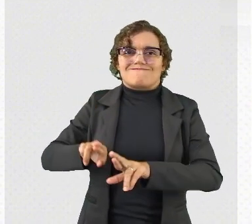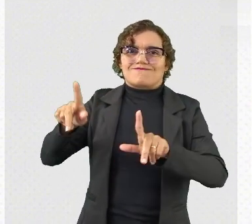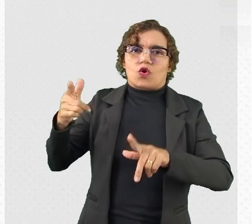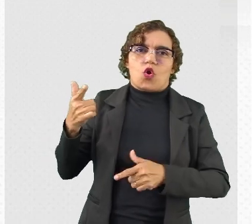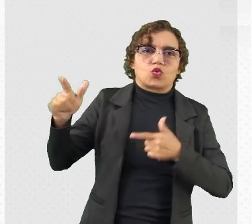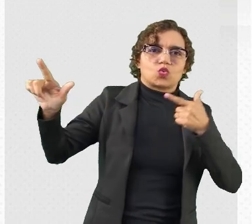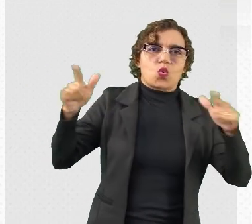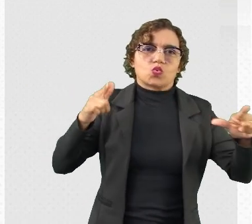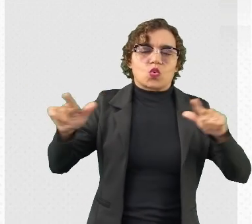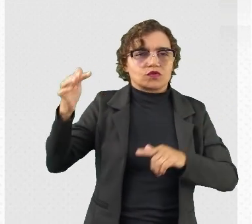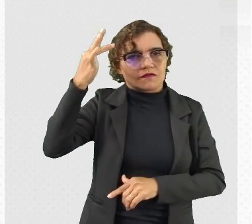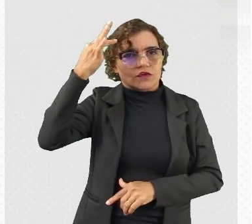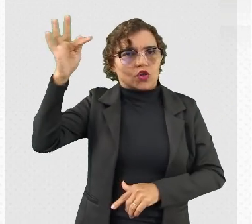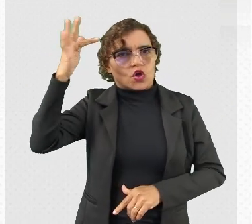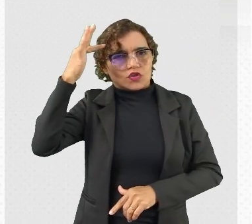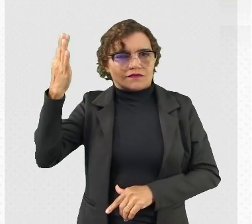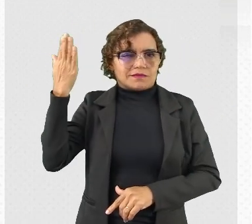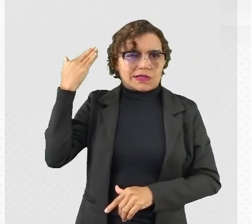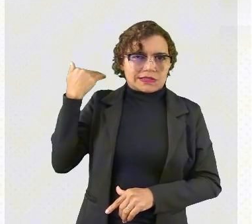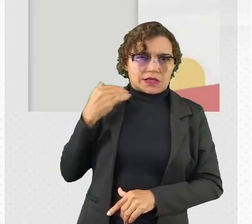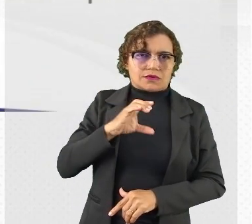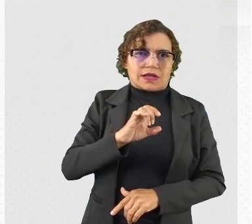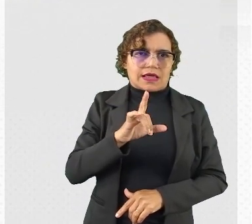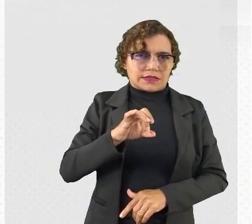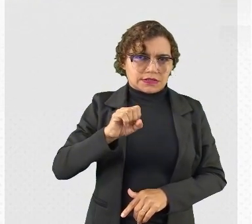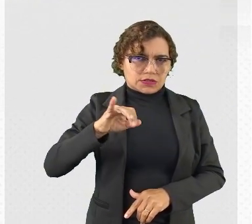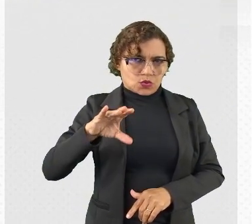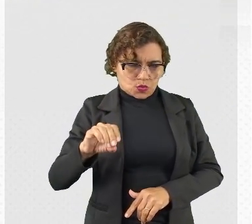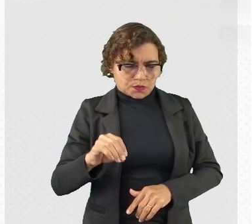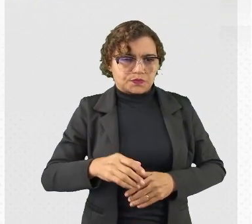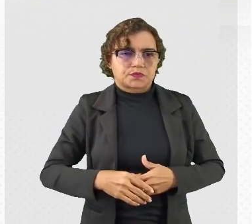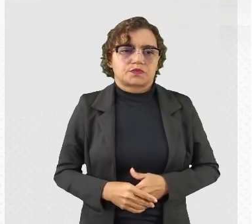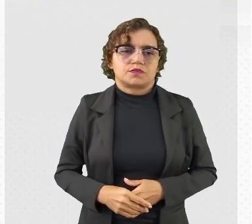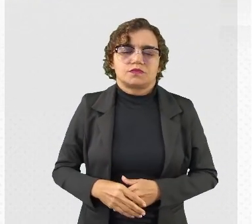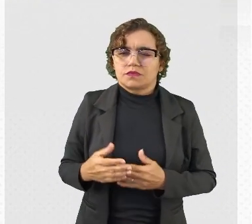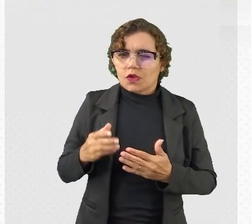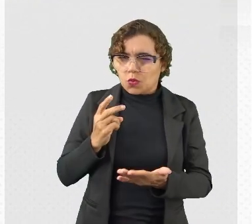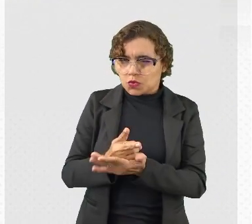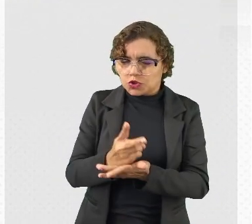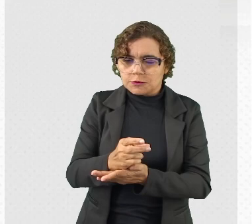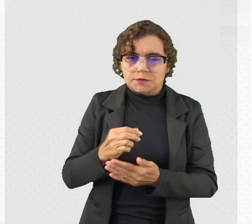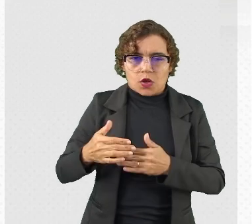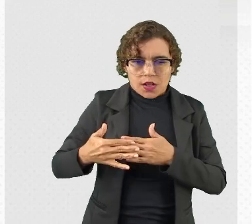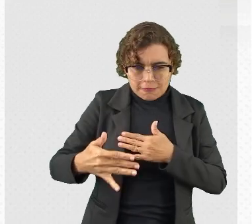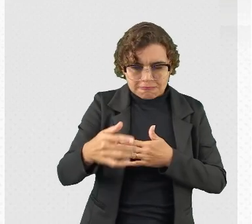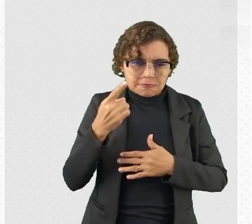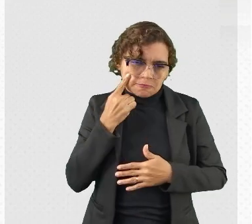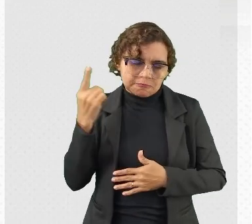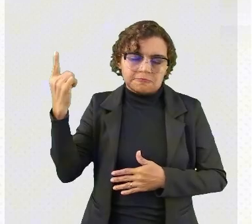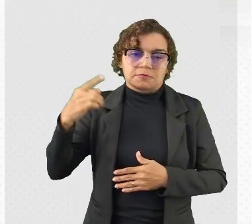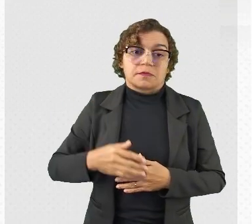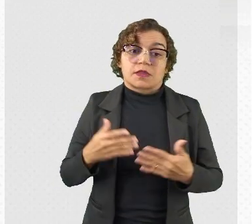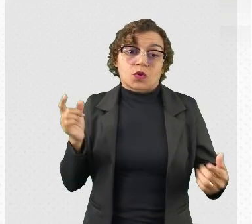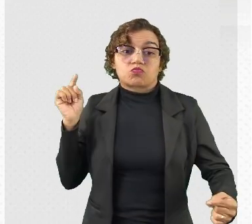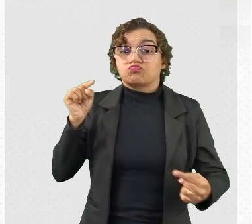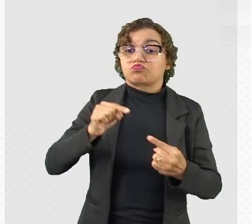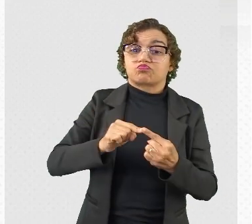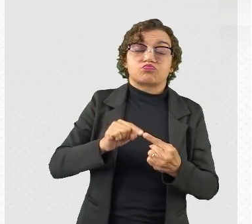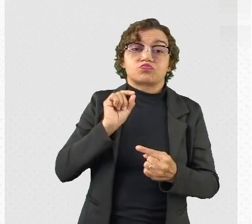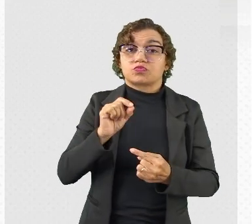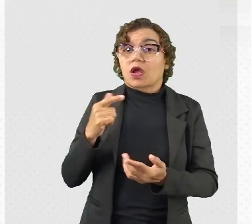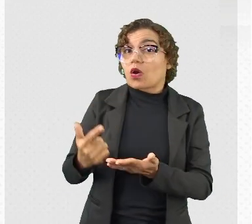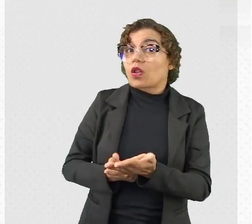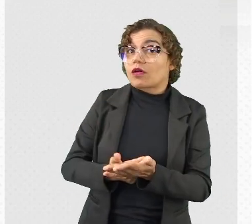filósofos, né, clássicos. Ok, continuando. A finalidade, no caso aqui dessa